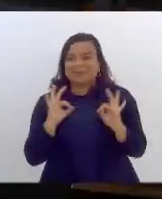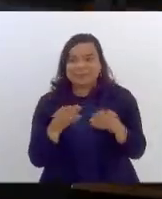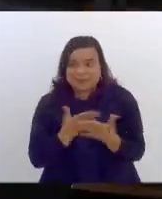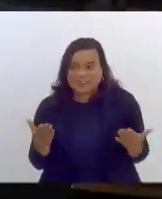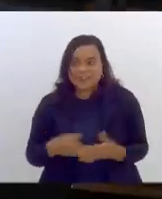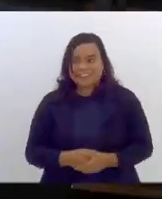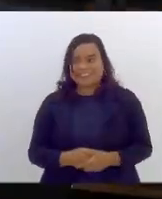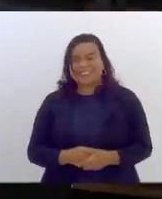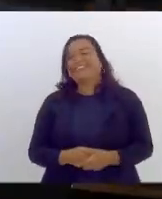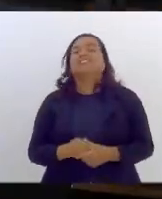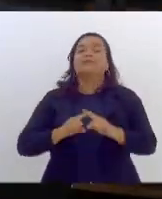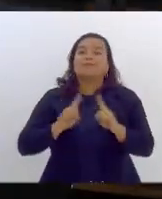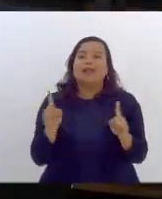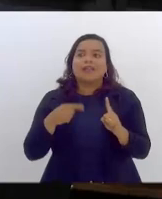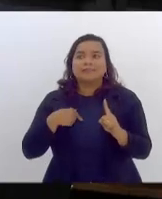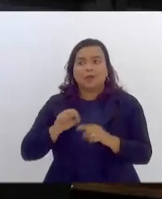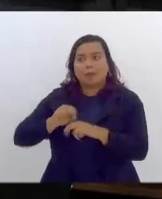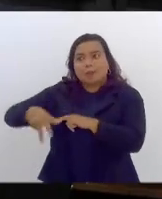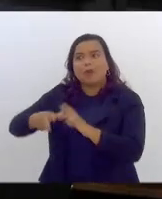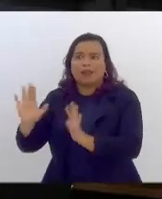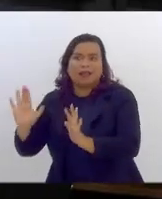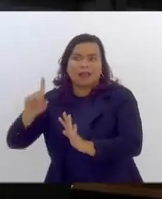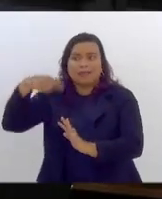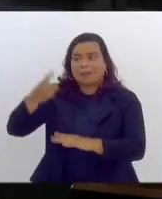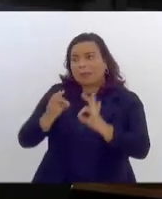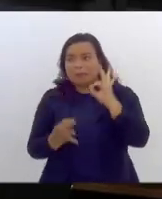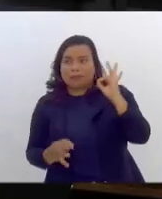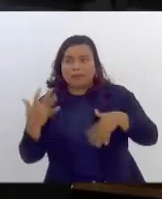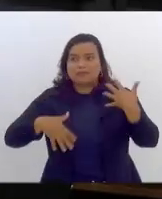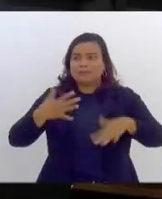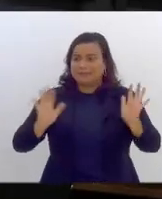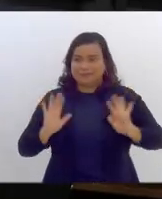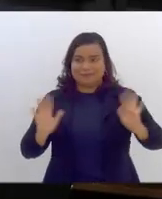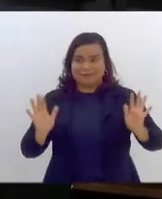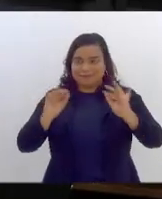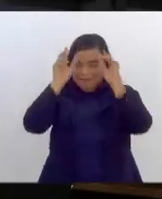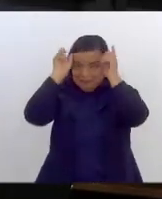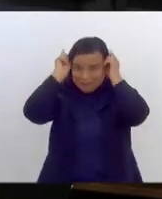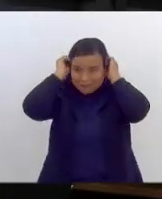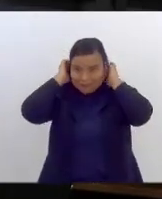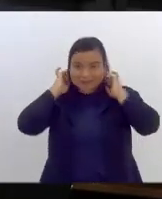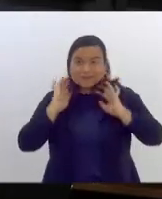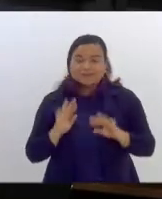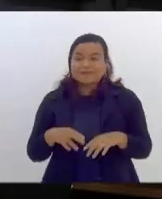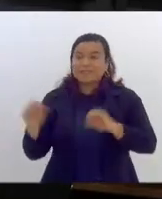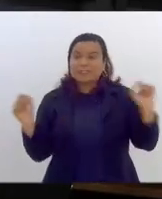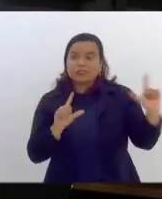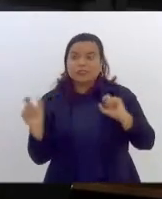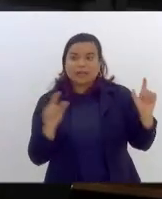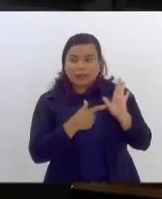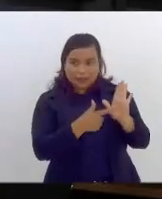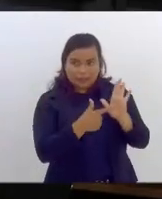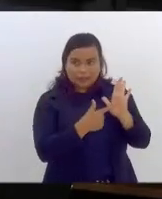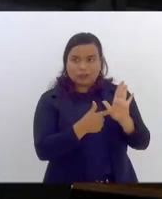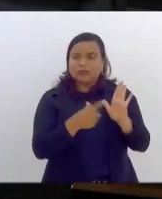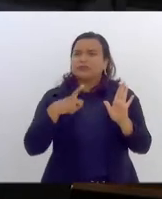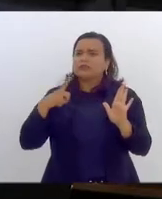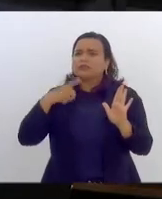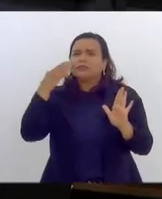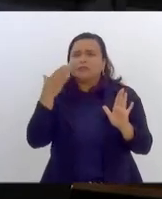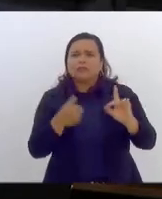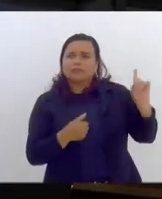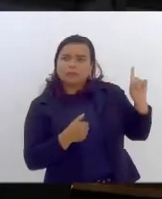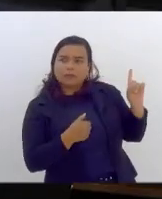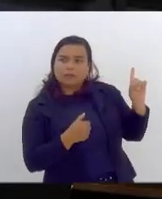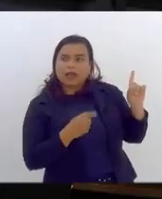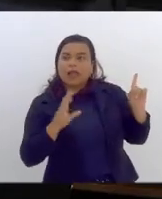adoro todo mundo aqui, mas eu vou pular, porque senão depois eles vão, né, dizer coisas aqui. Dos slides que estavam passando, até